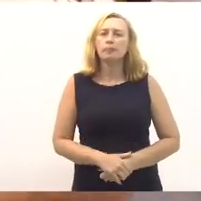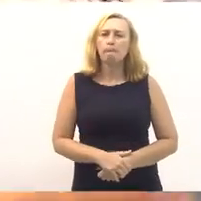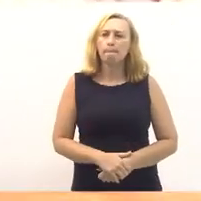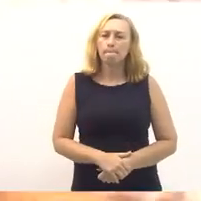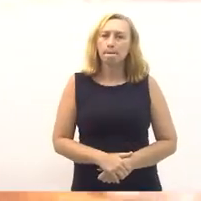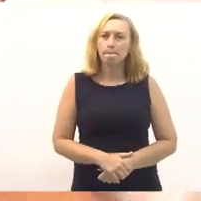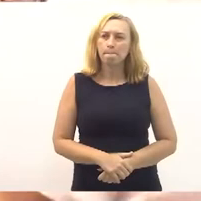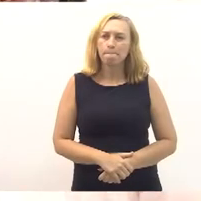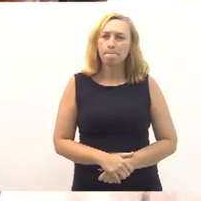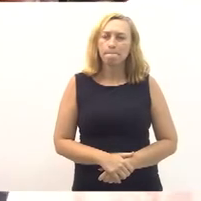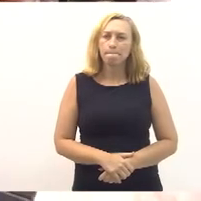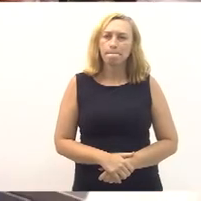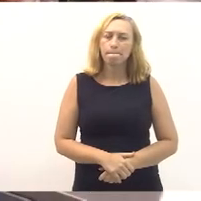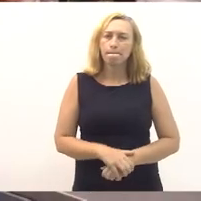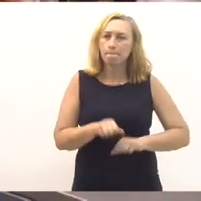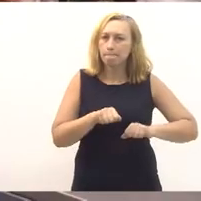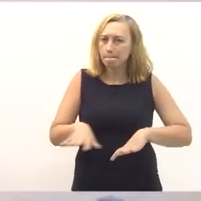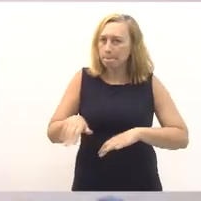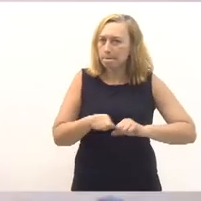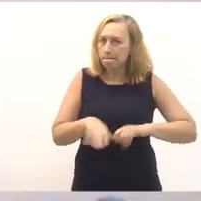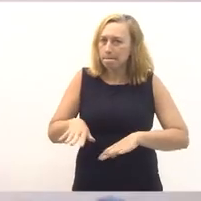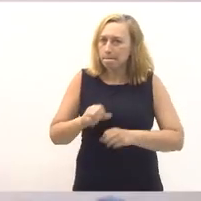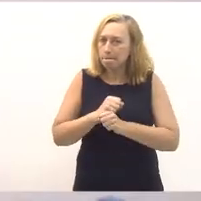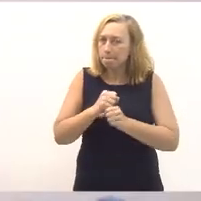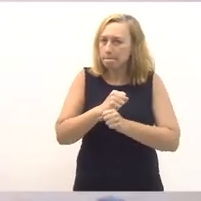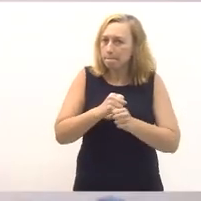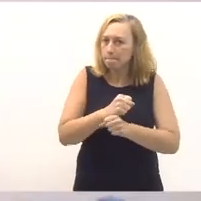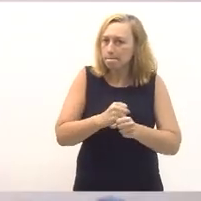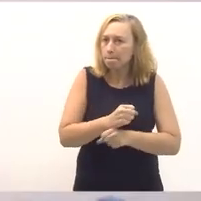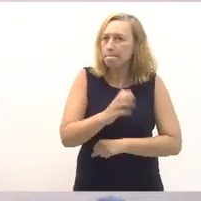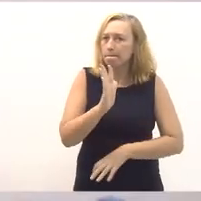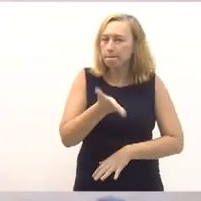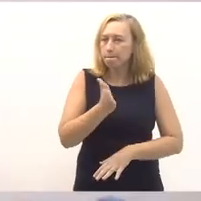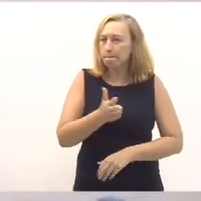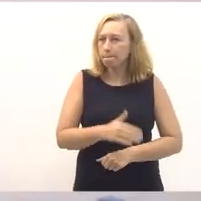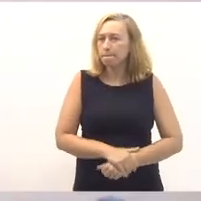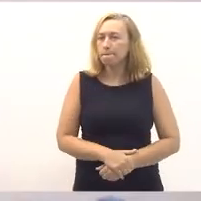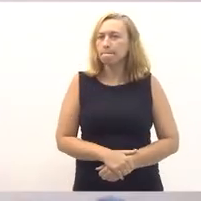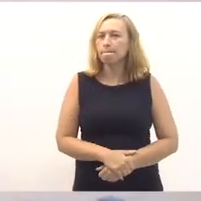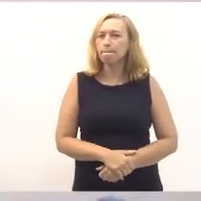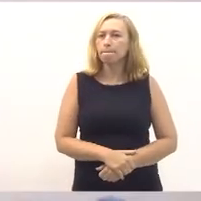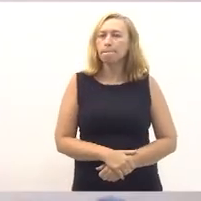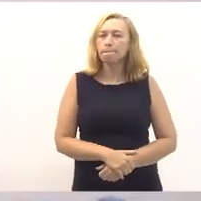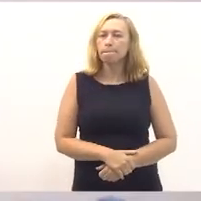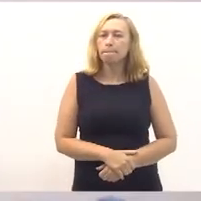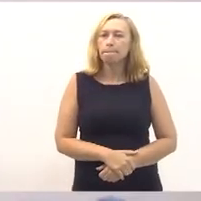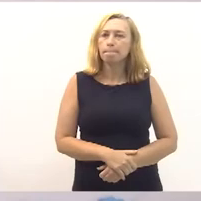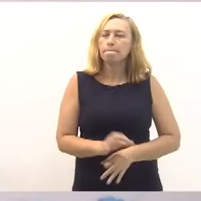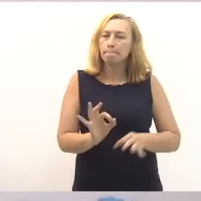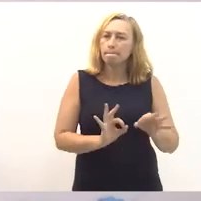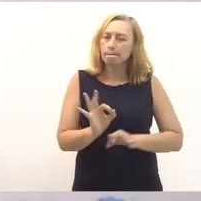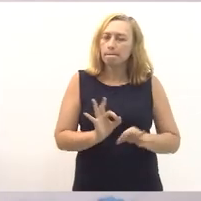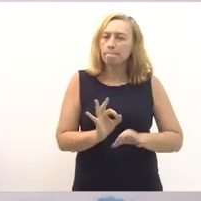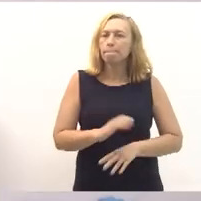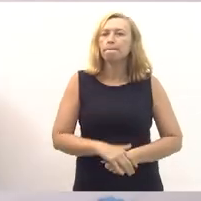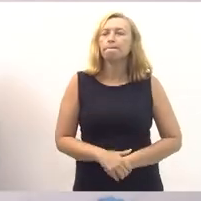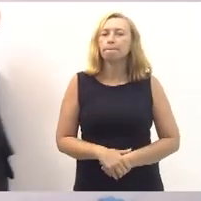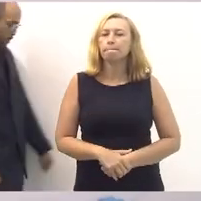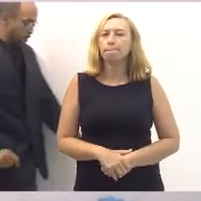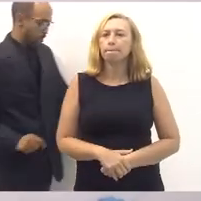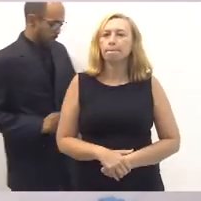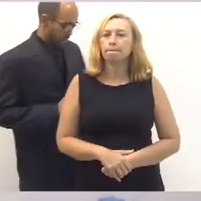eu participo da Marcha muito muito tempo já bastante tempo sempre e desde 2014 a gente organizá-la psicodélica